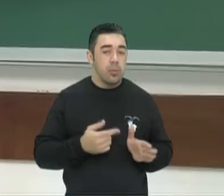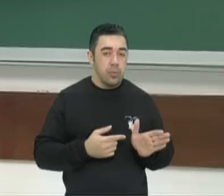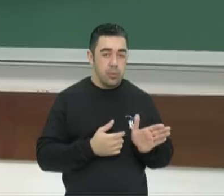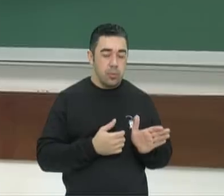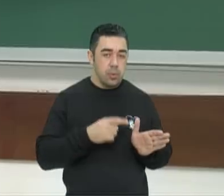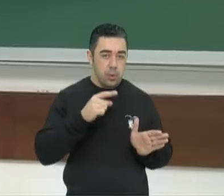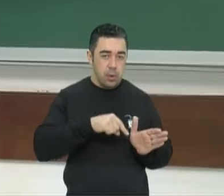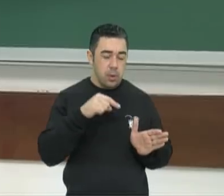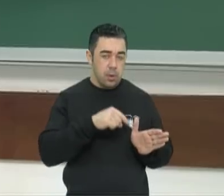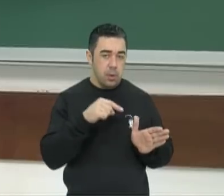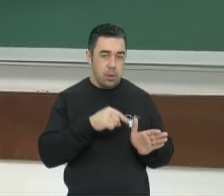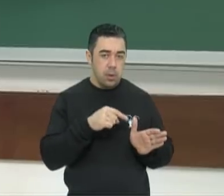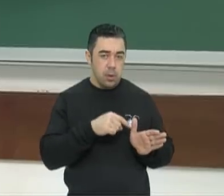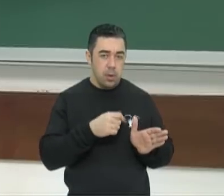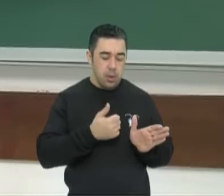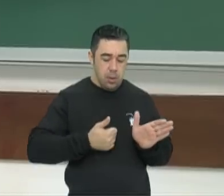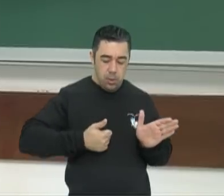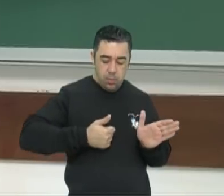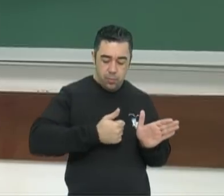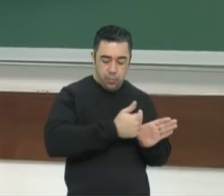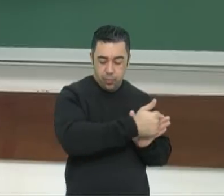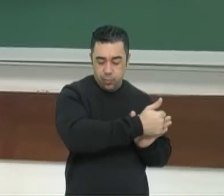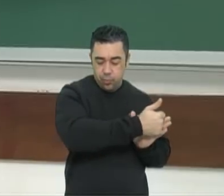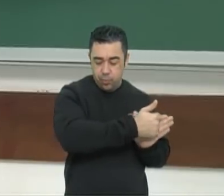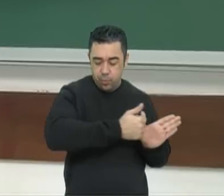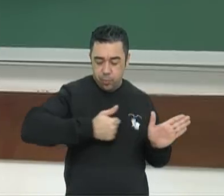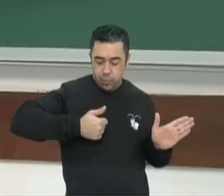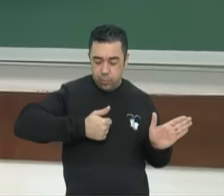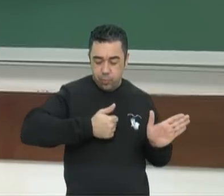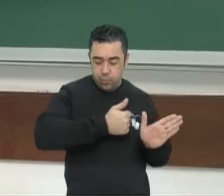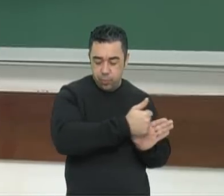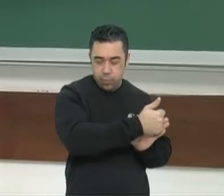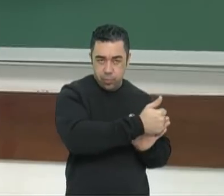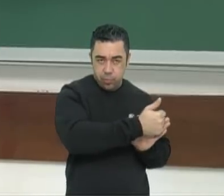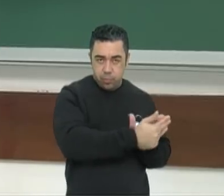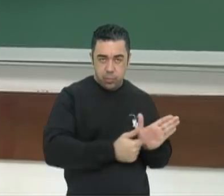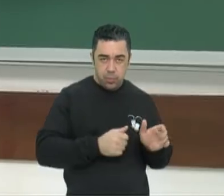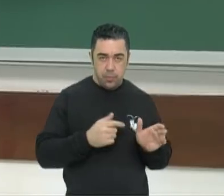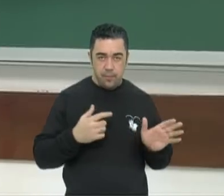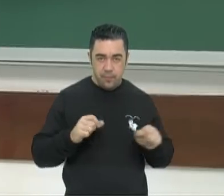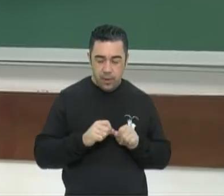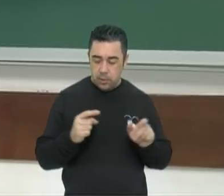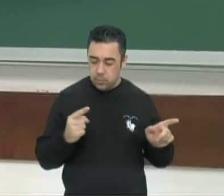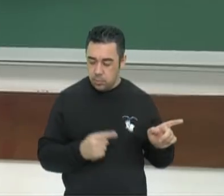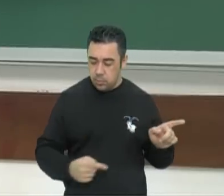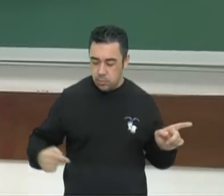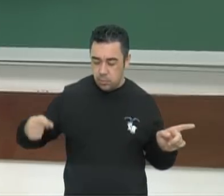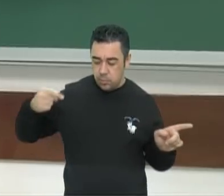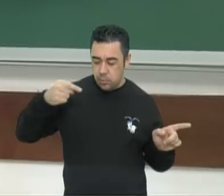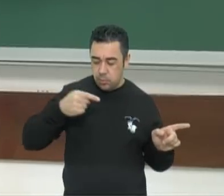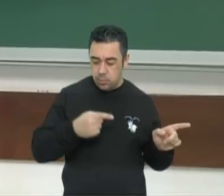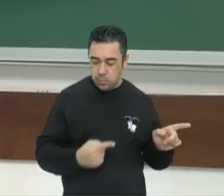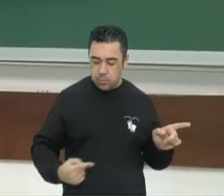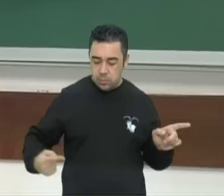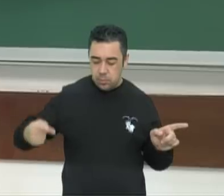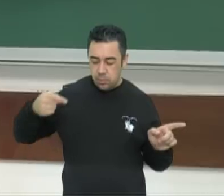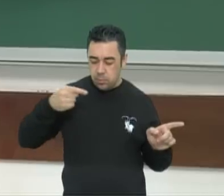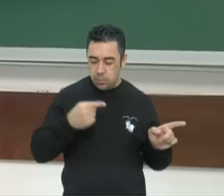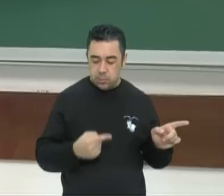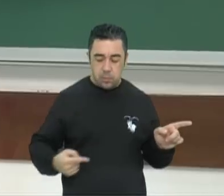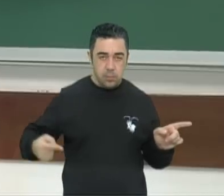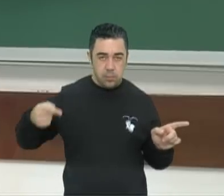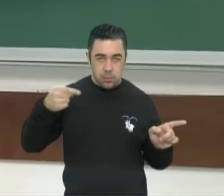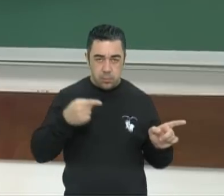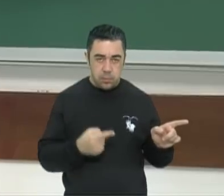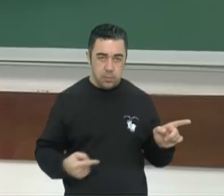o objeto tracionando, né, fazendo o movimento, tá? Esse movimento gera uma